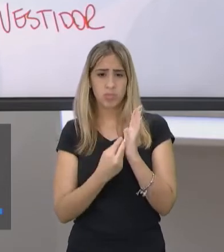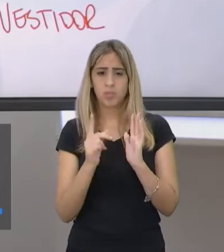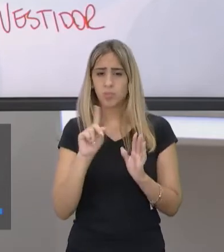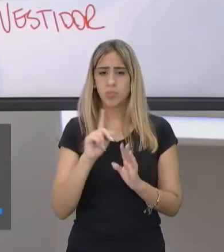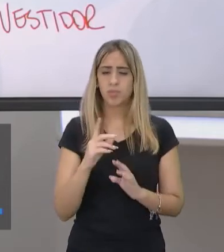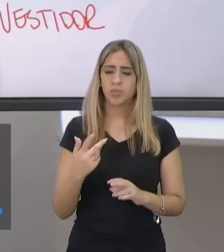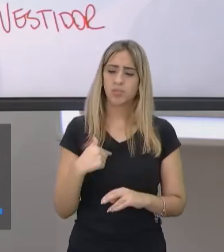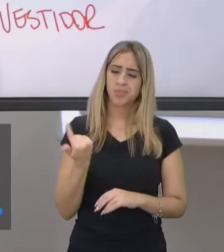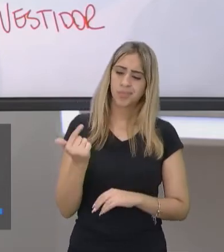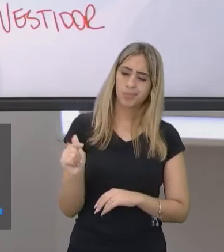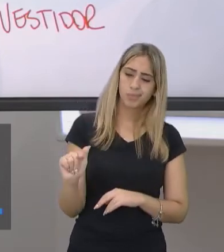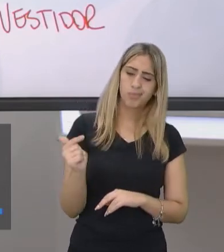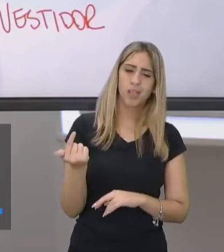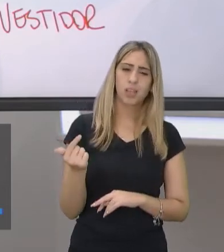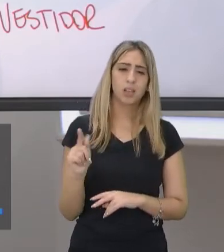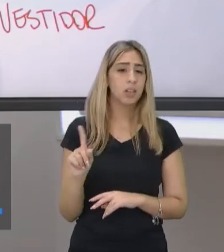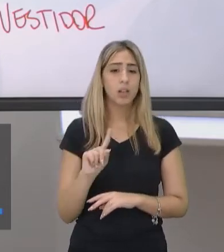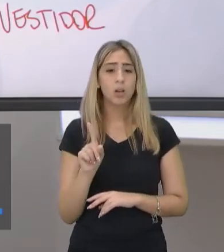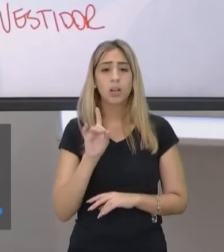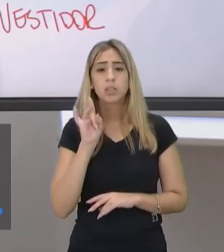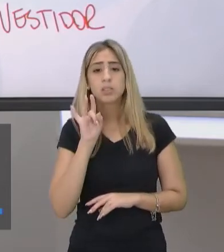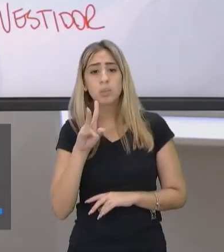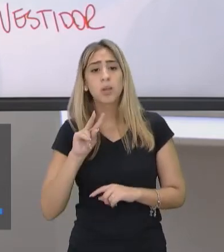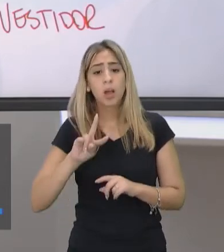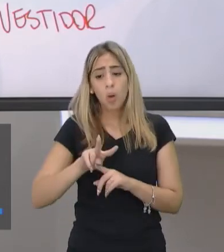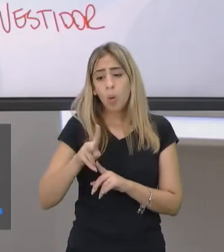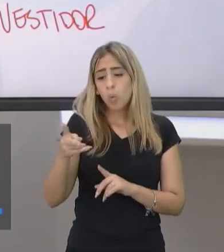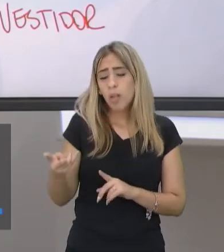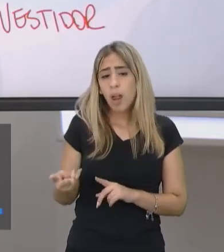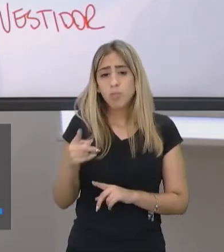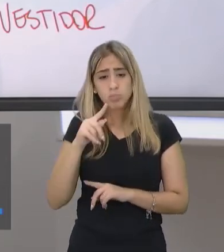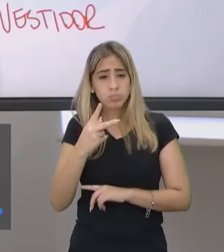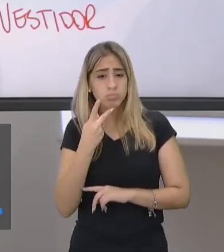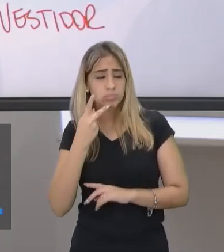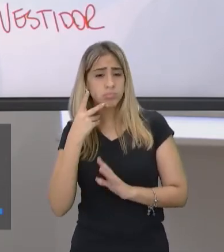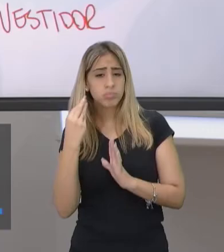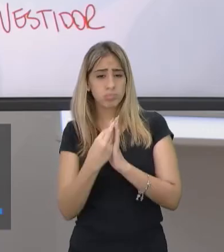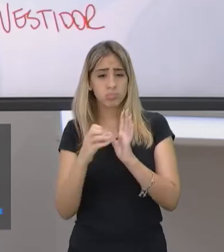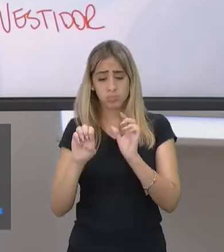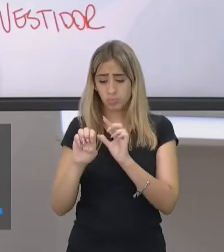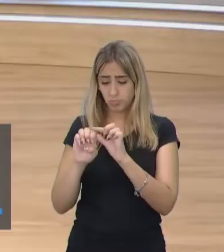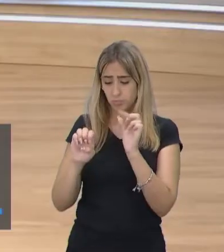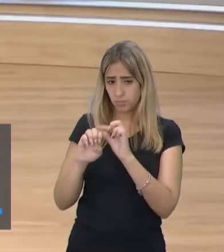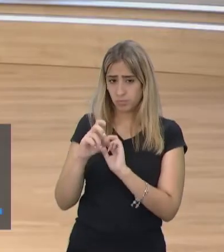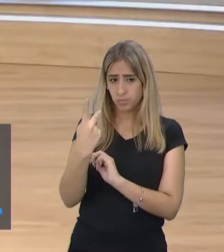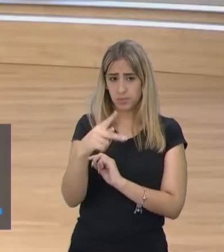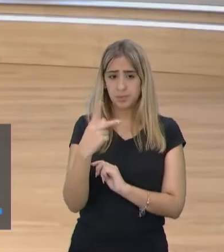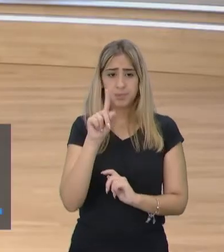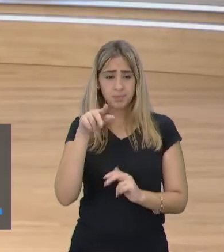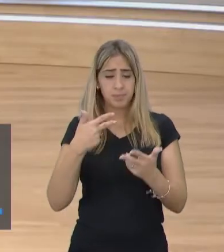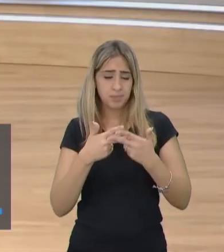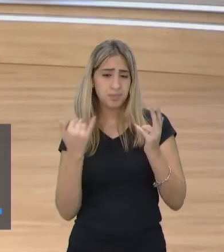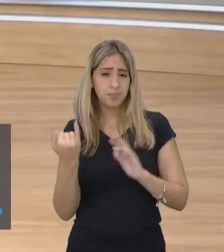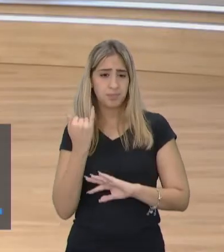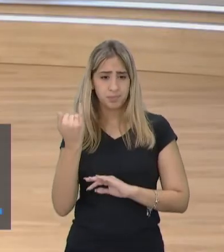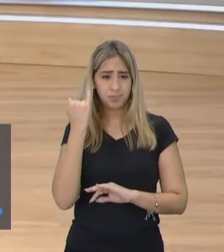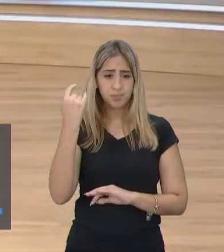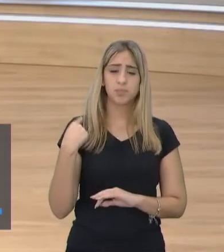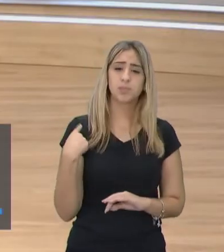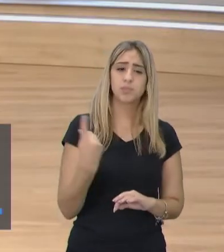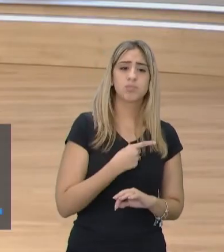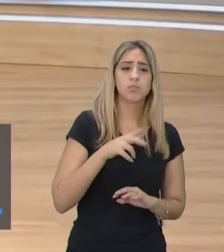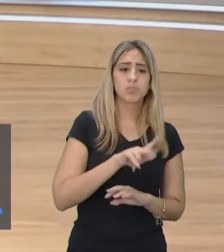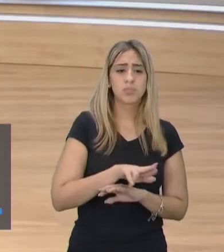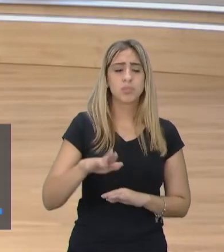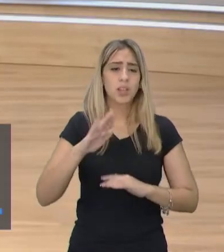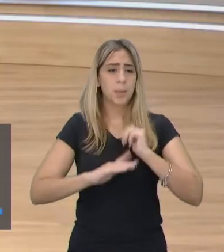esmorecido, puxa, eu não tenho isso. Puxa, não tenho. Não, pelo contrário, dentro do empreendedorismo, né, que é um eixo estruturante, nós temos